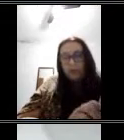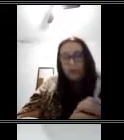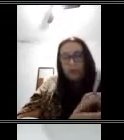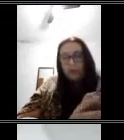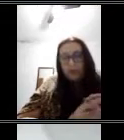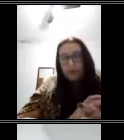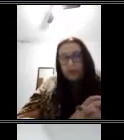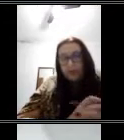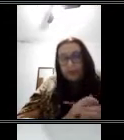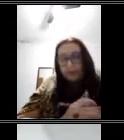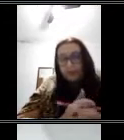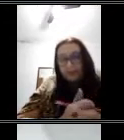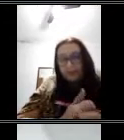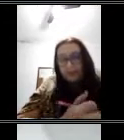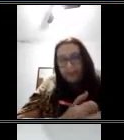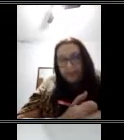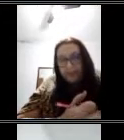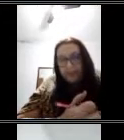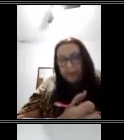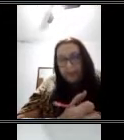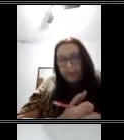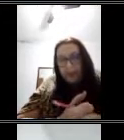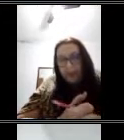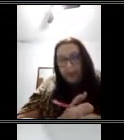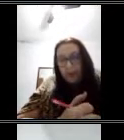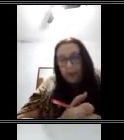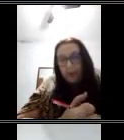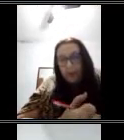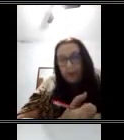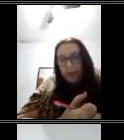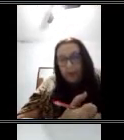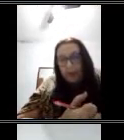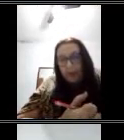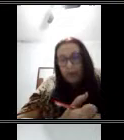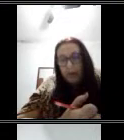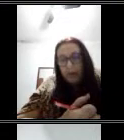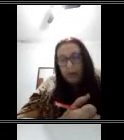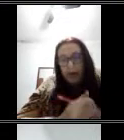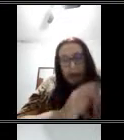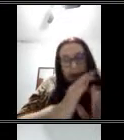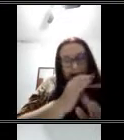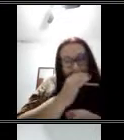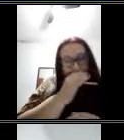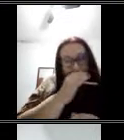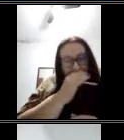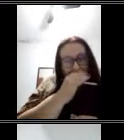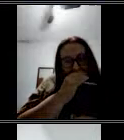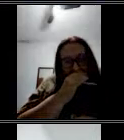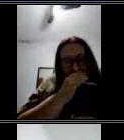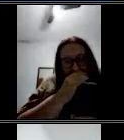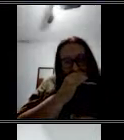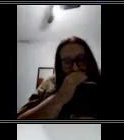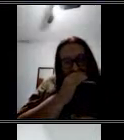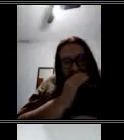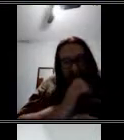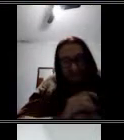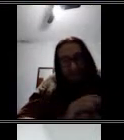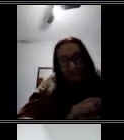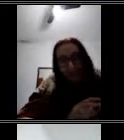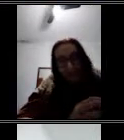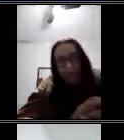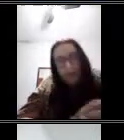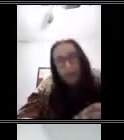de 9. Não tem hiperatividade e impulsividade. Esse é um TDAH mais difícil de diagnosticar, é o TDAH geralmente